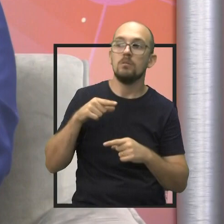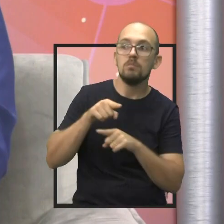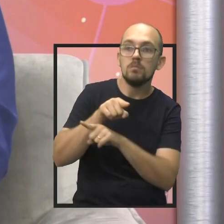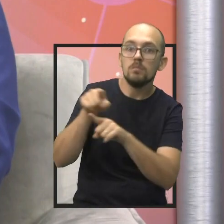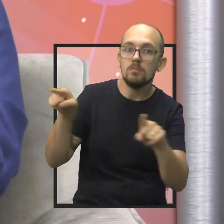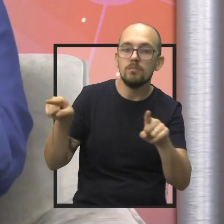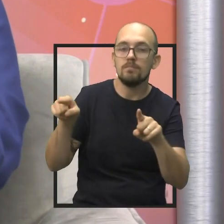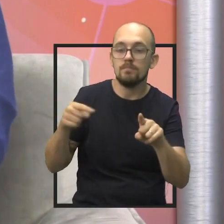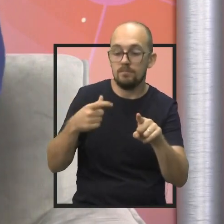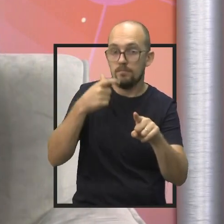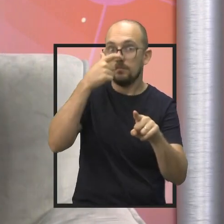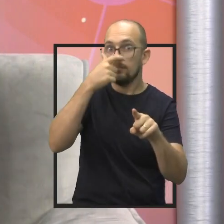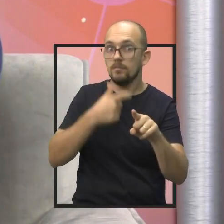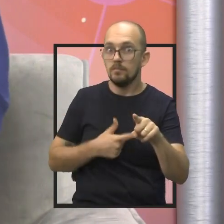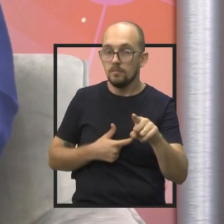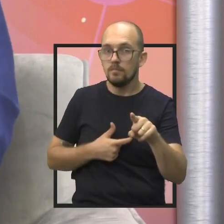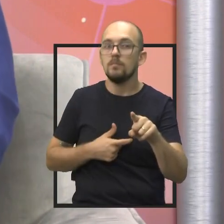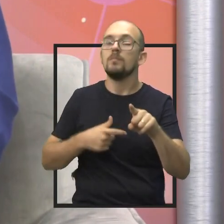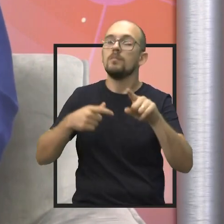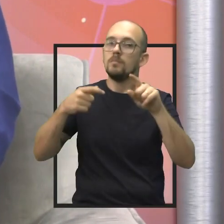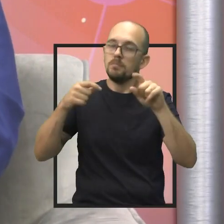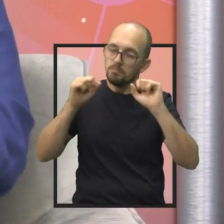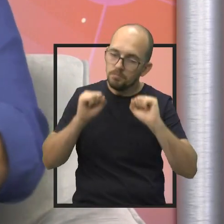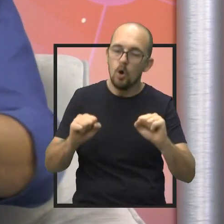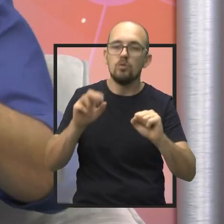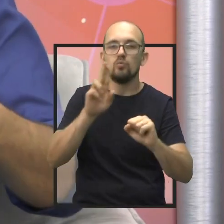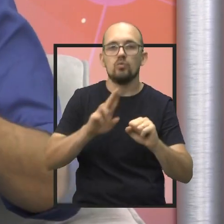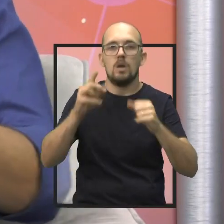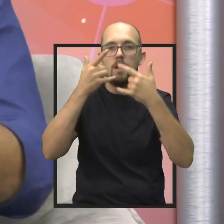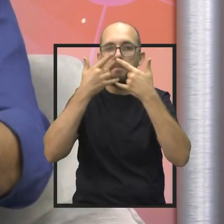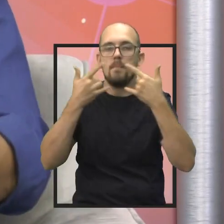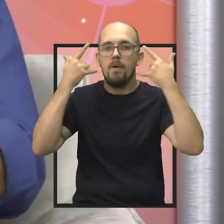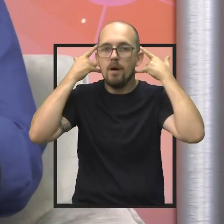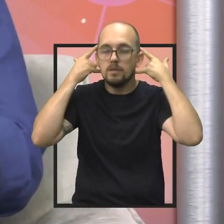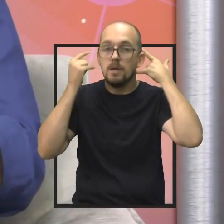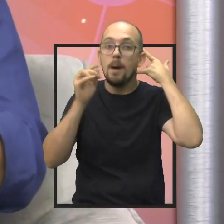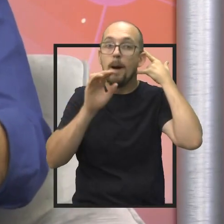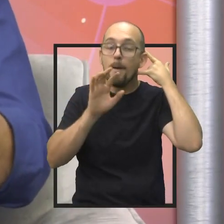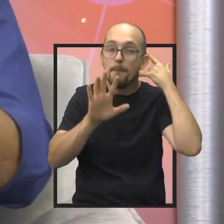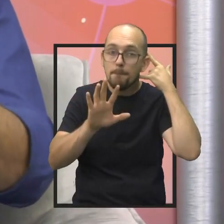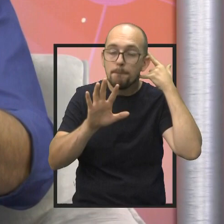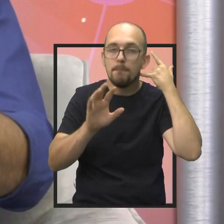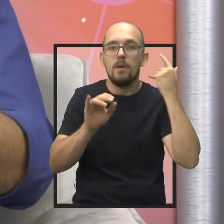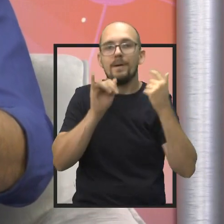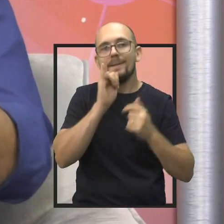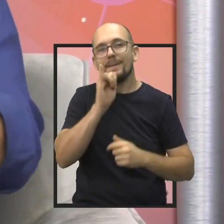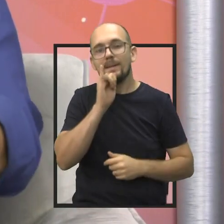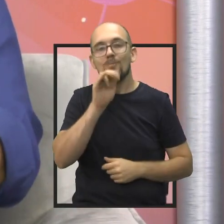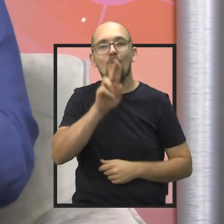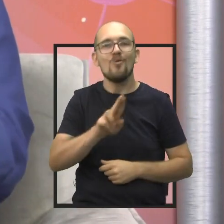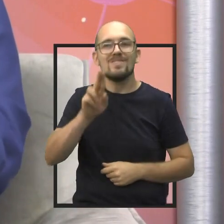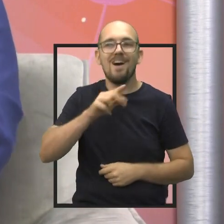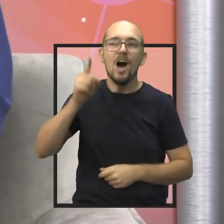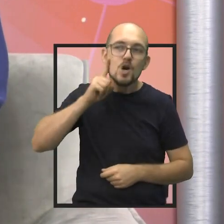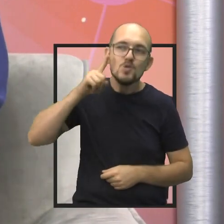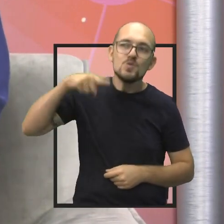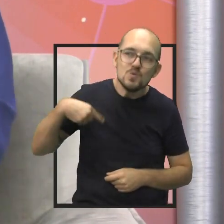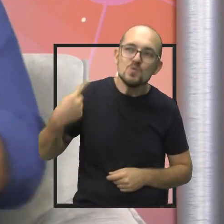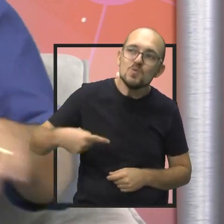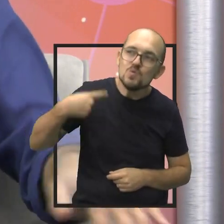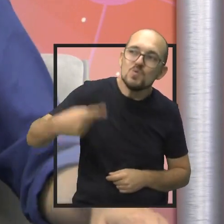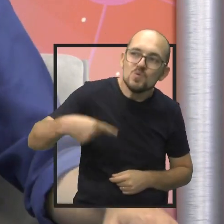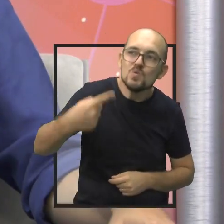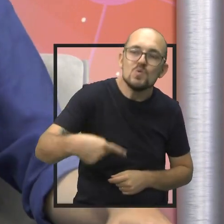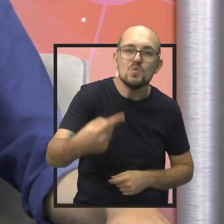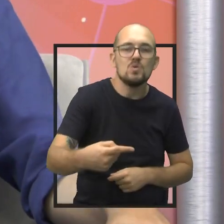paciente sim pode utilizar a máscara cirúrgica, mas utilizar a máscara cirúrgica de rotina, isso não é a